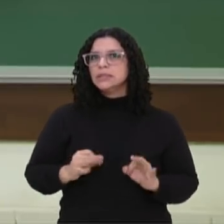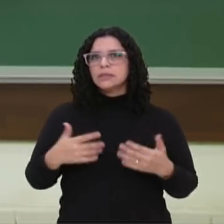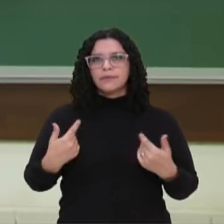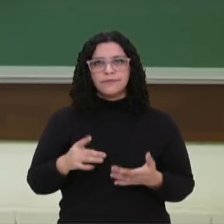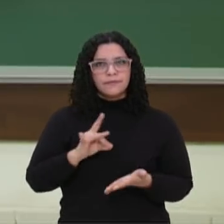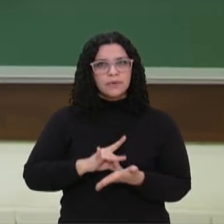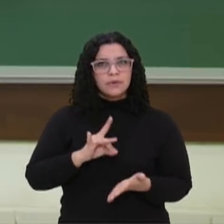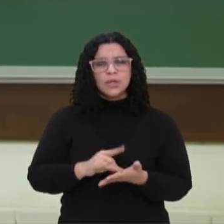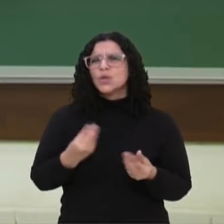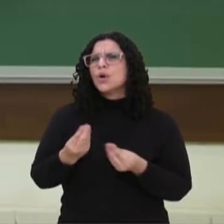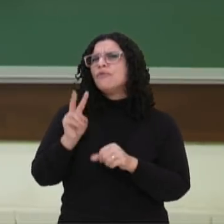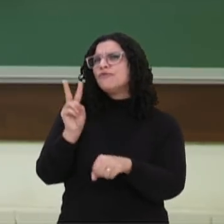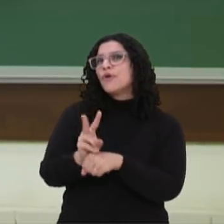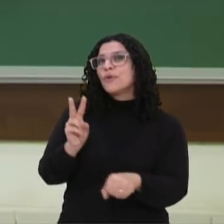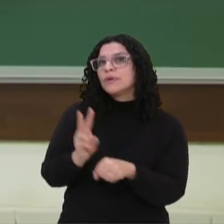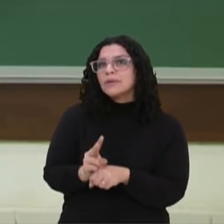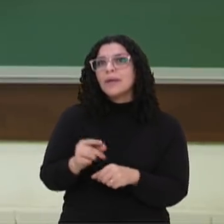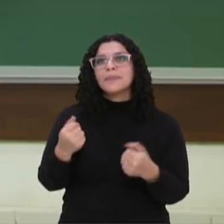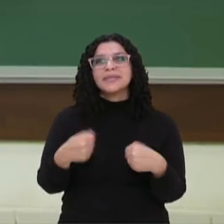vamos cuidar?